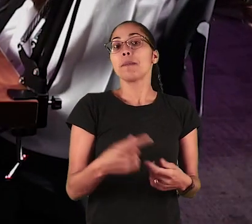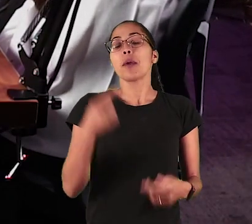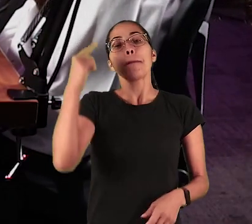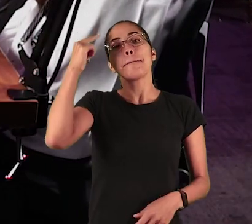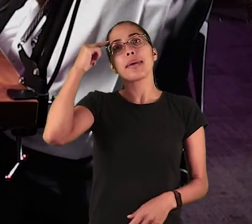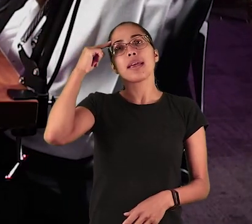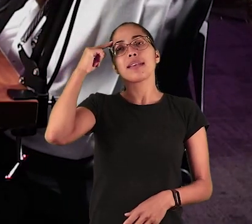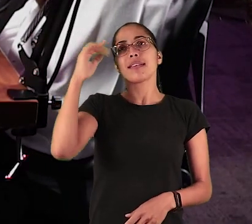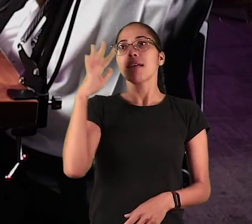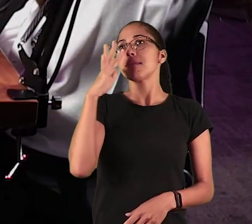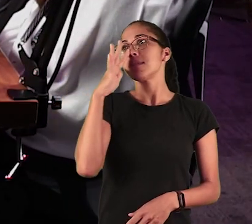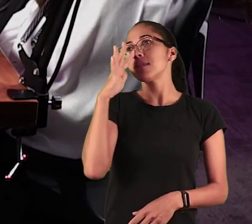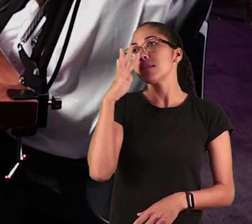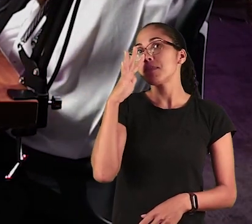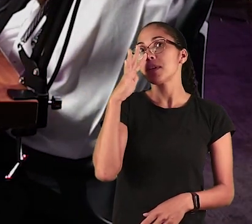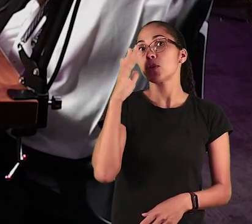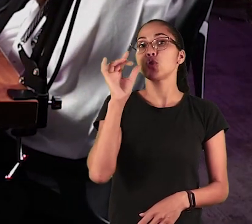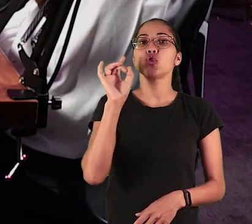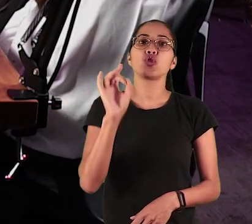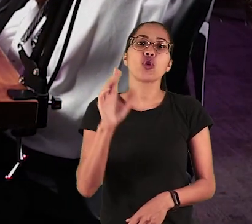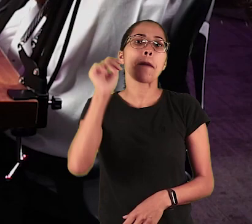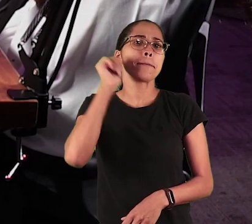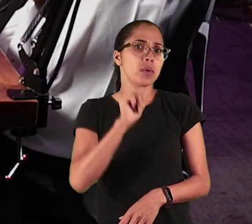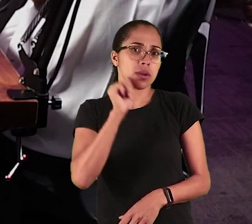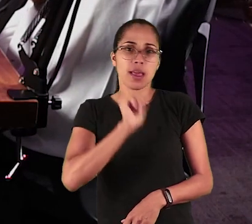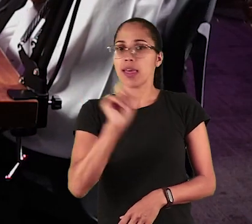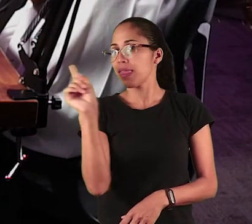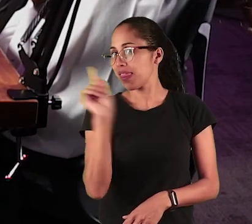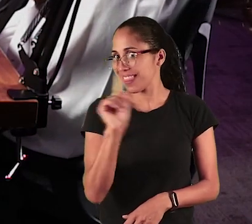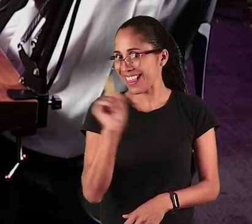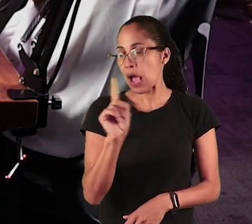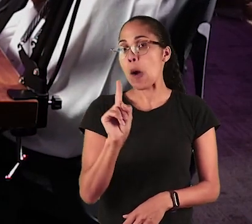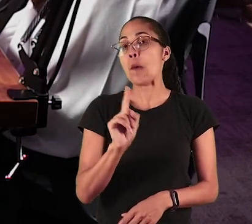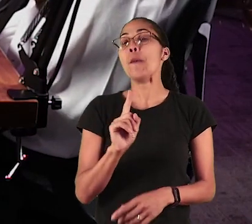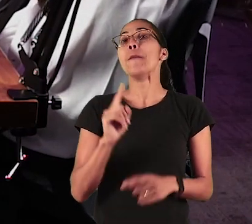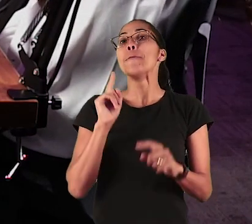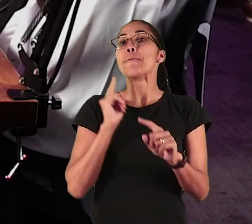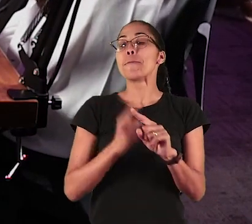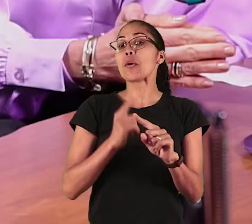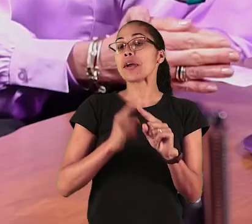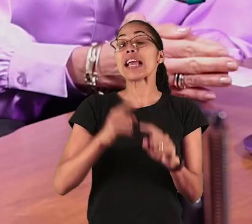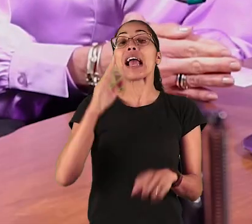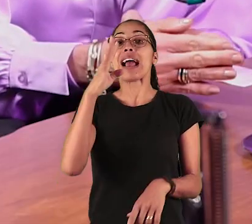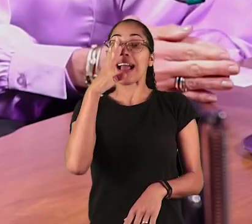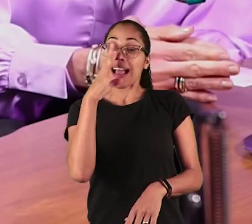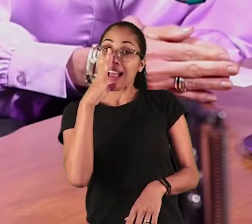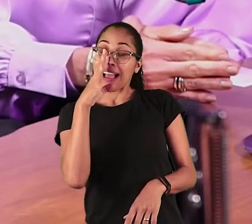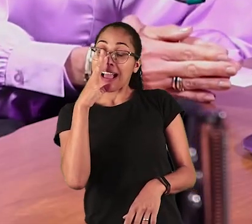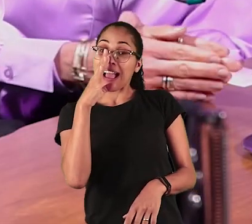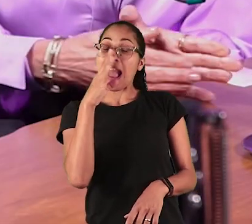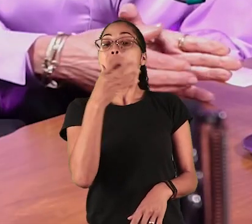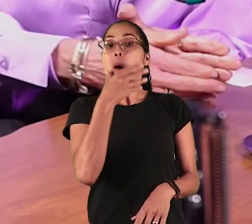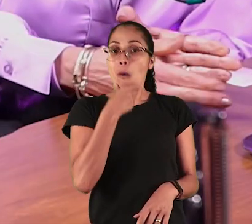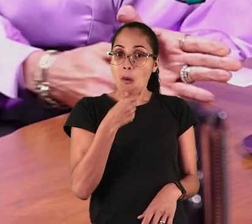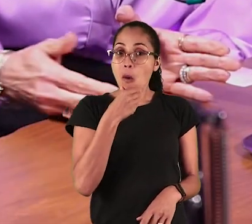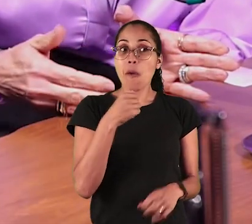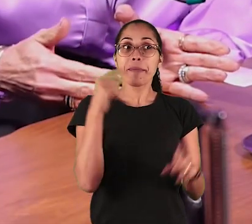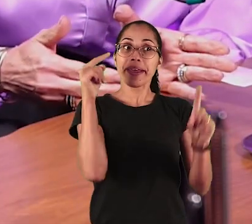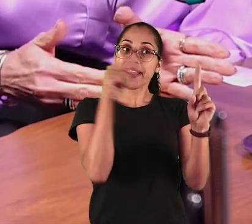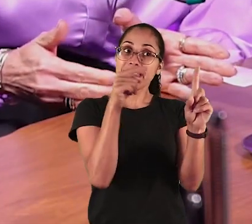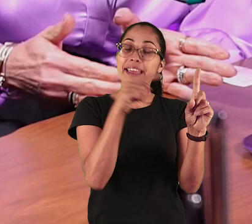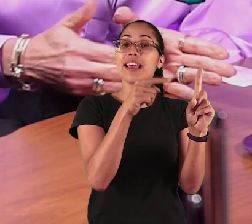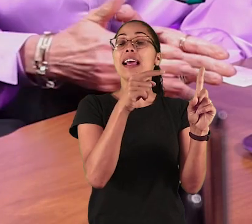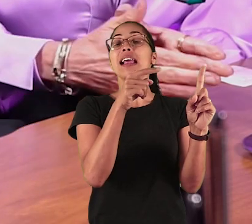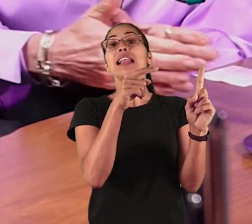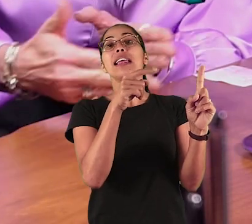a inspiração não precisa ser necessariamente só feminino a gente também pode ter inspirações masculinas que que tem